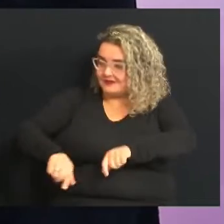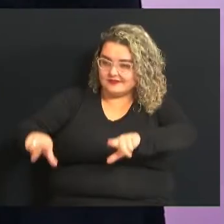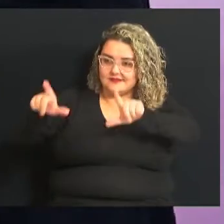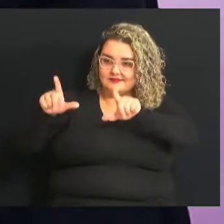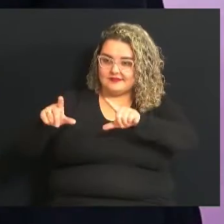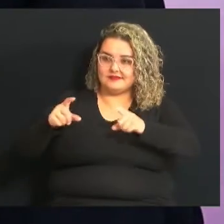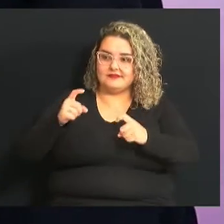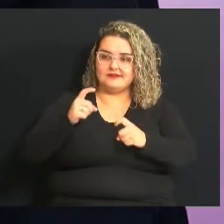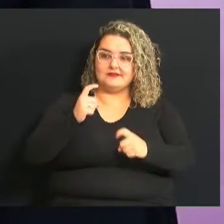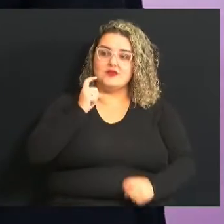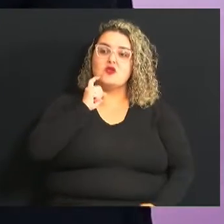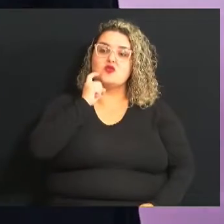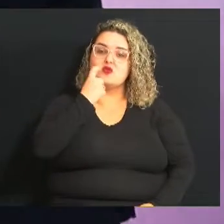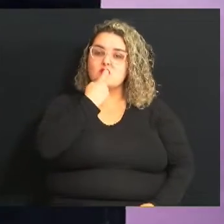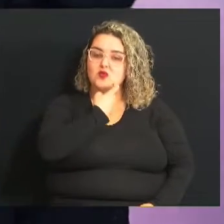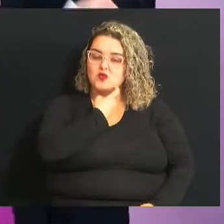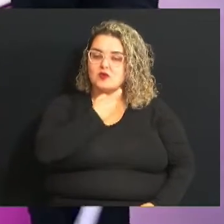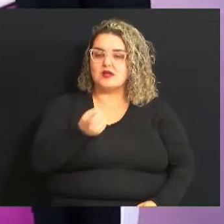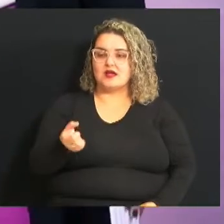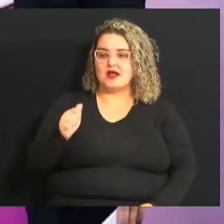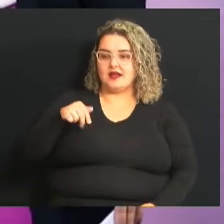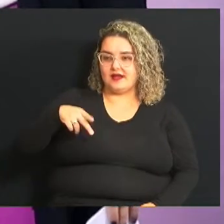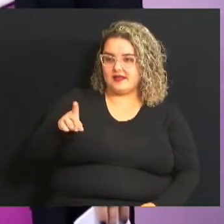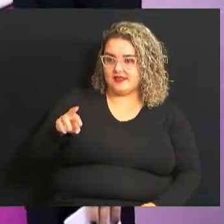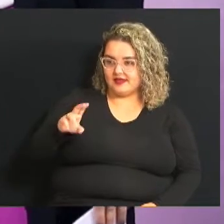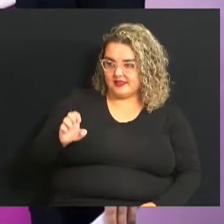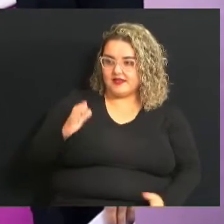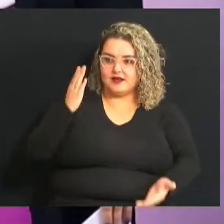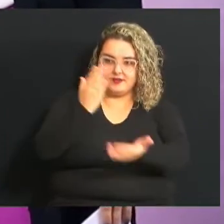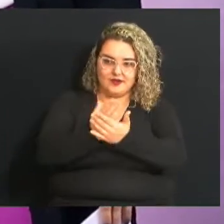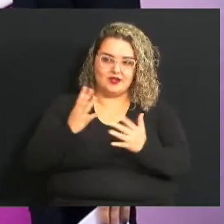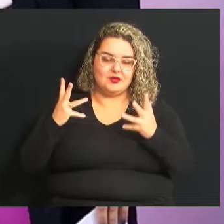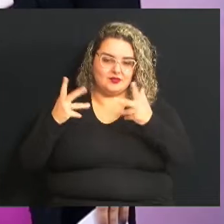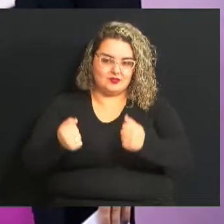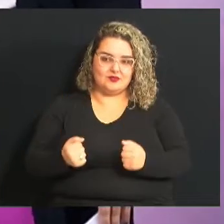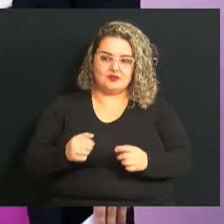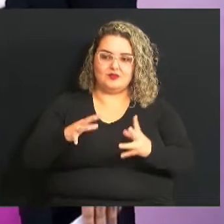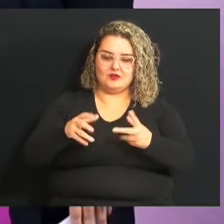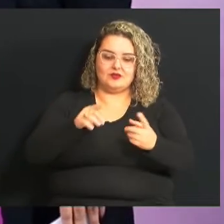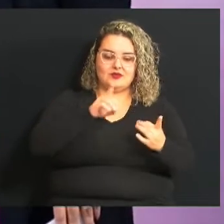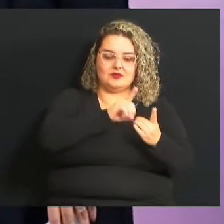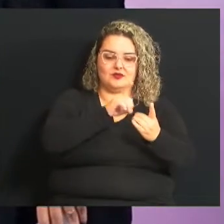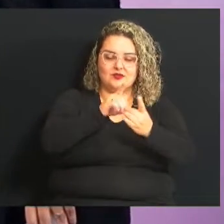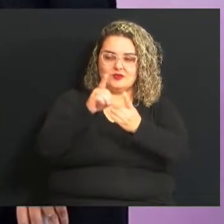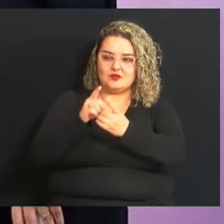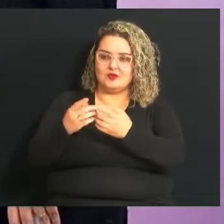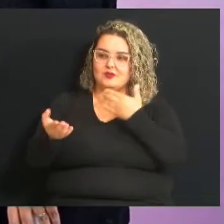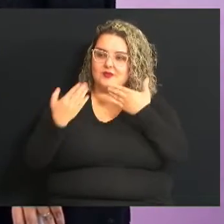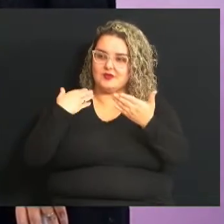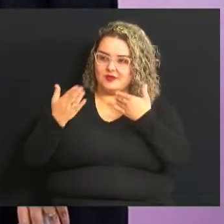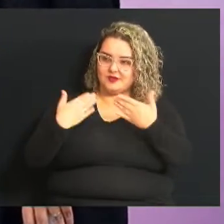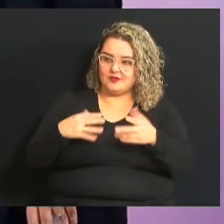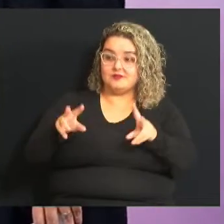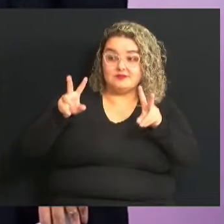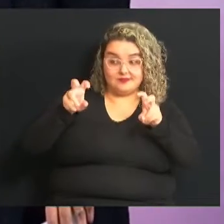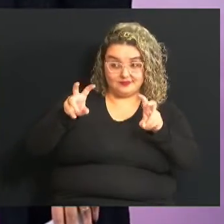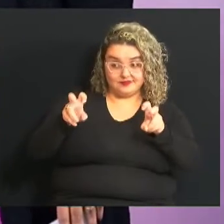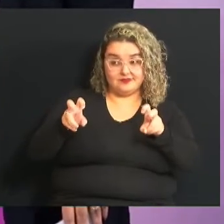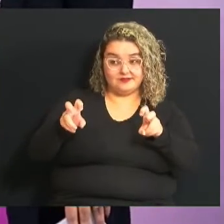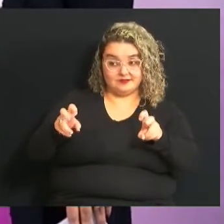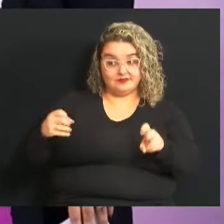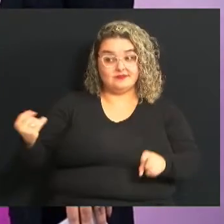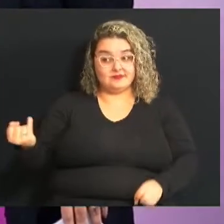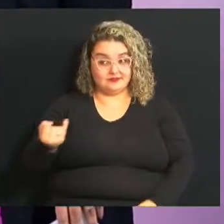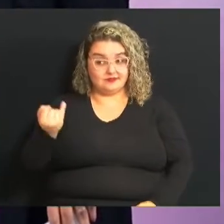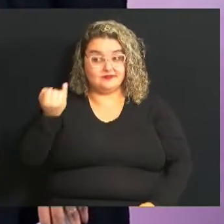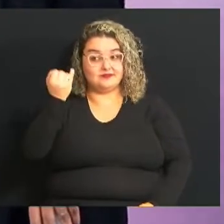o dentista André Zeferino. Parou tudo, todos os atendimentos, só para falar sobre esse tema que é bastante